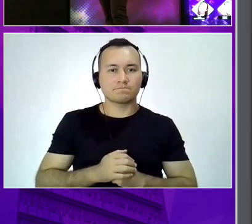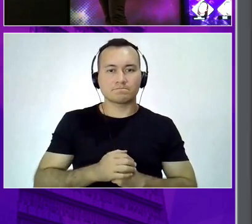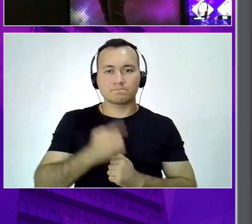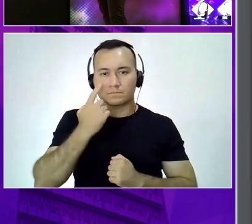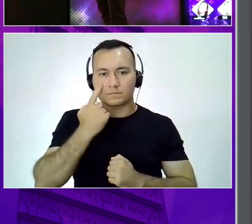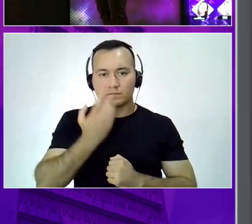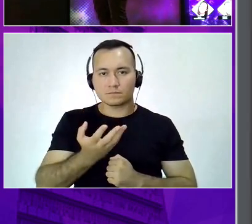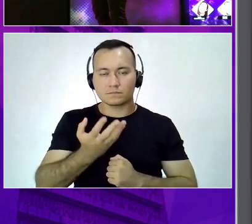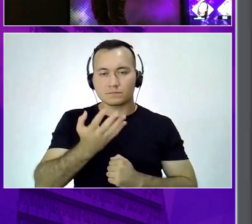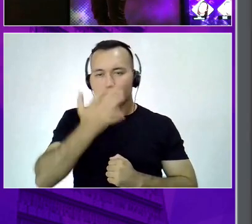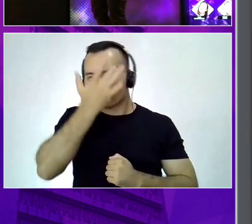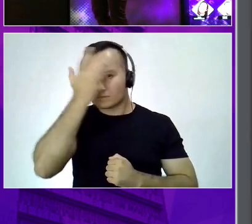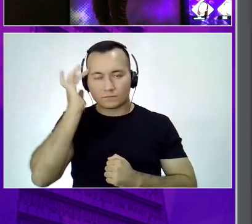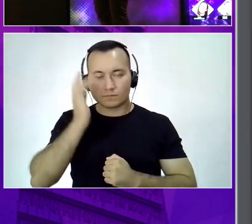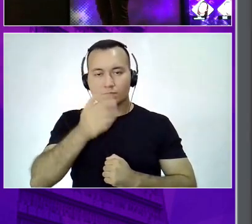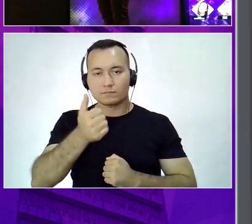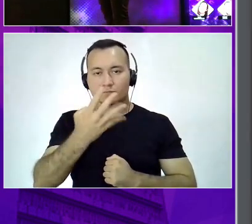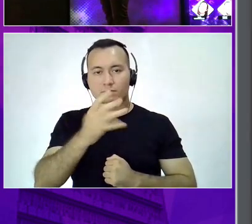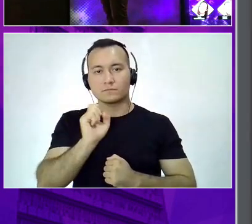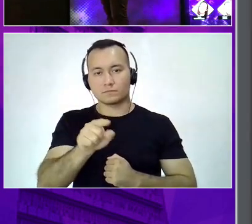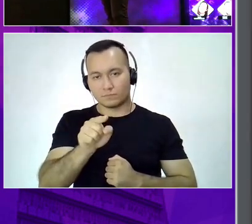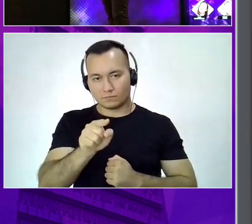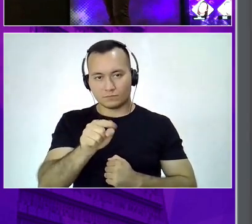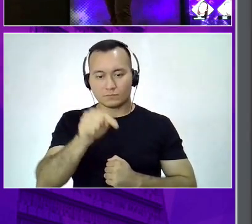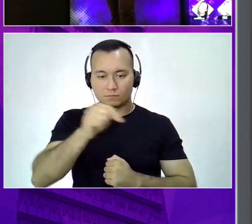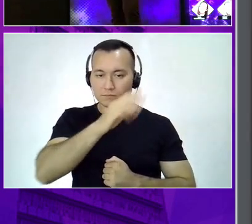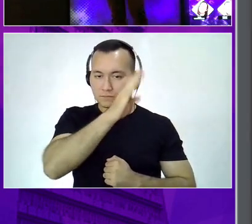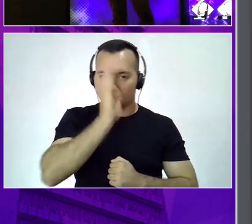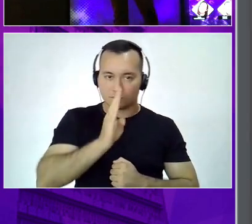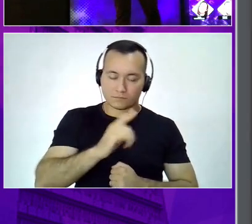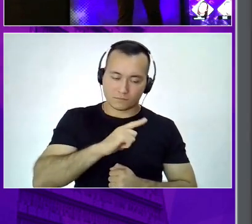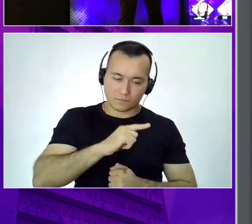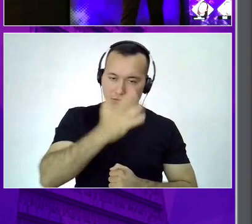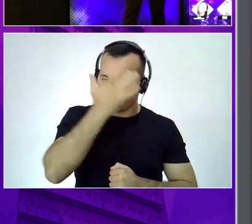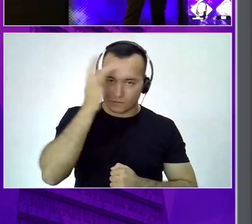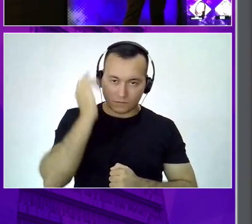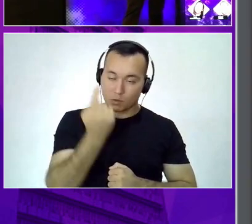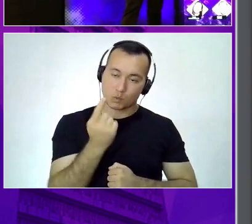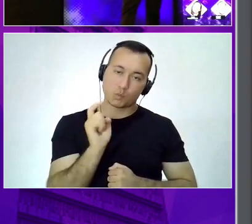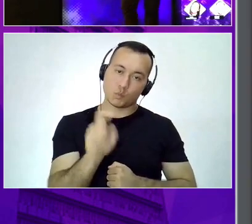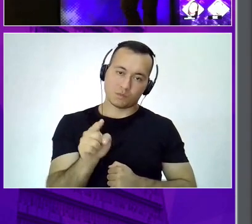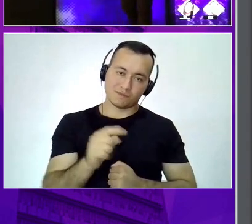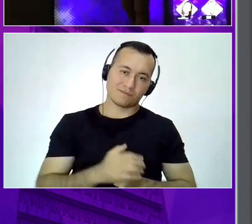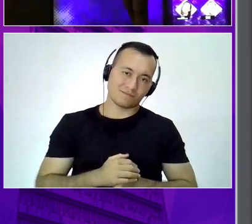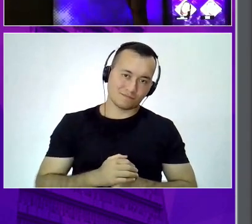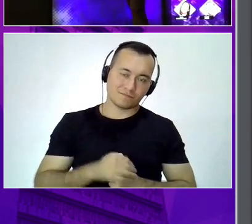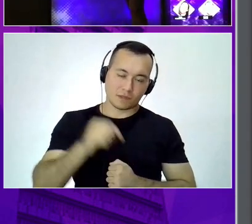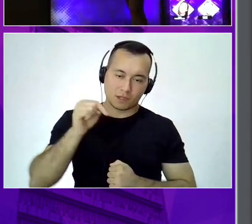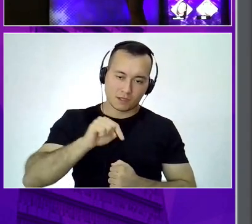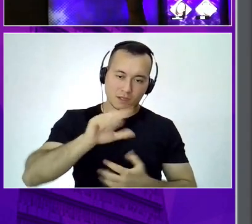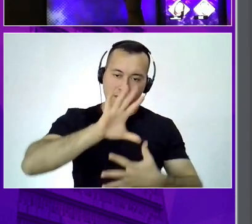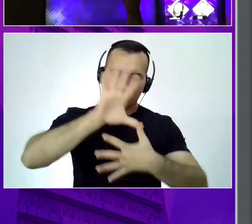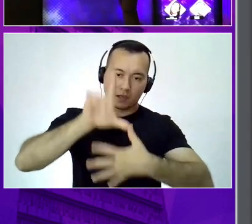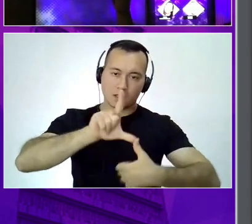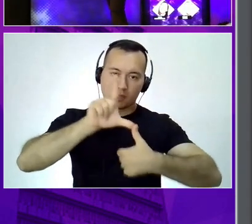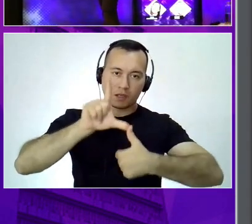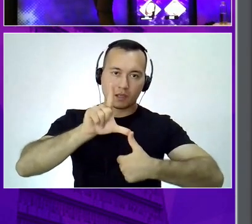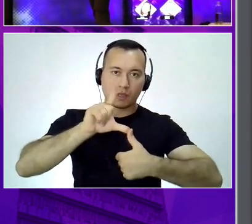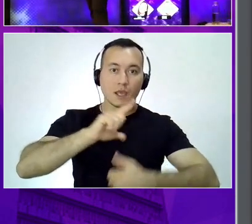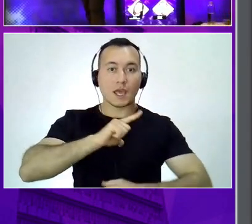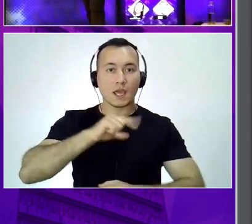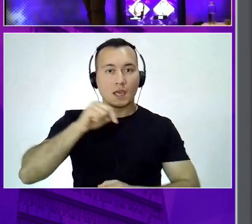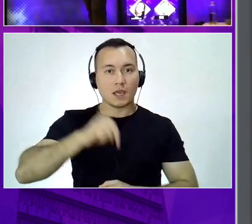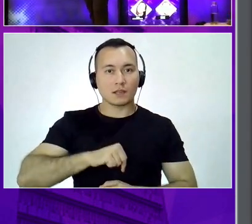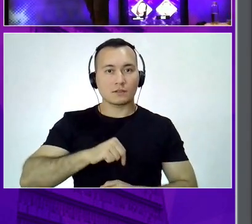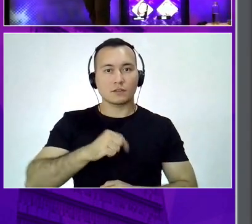o Brasil participou com mais ou menos 1.000 respondentes e foi o único país da América Latina. Olhem